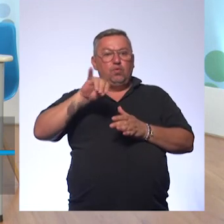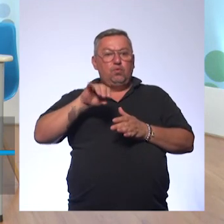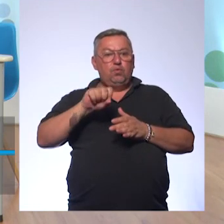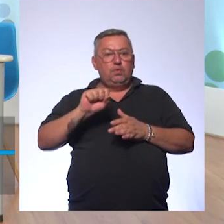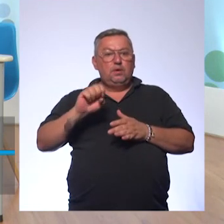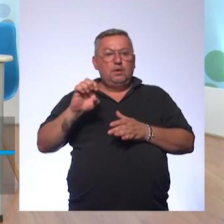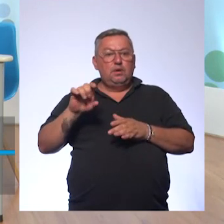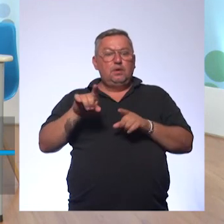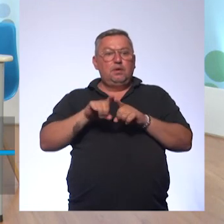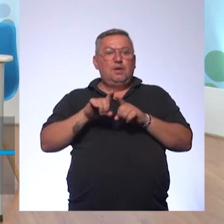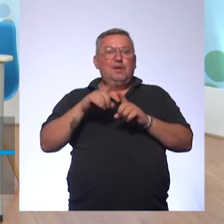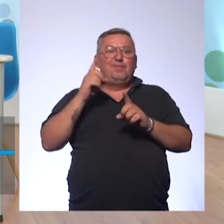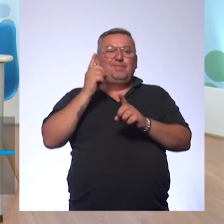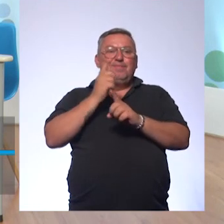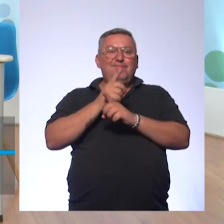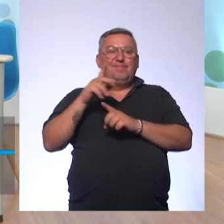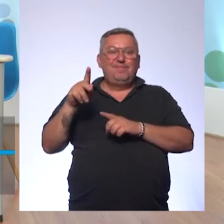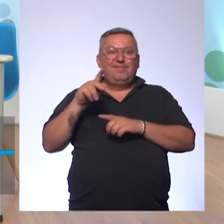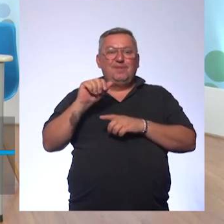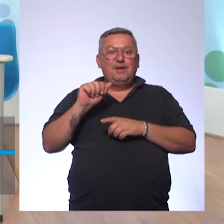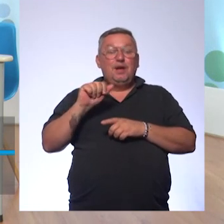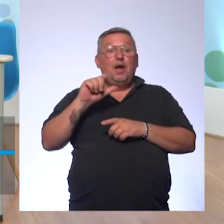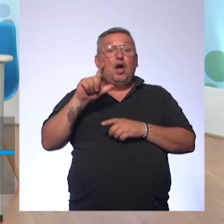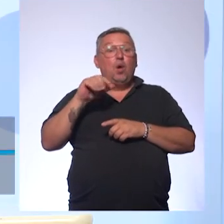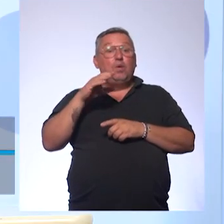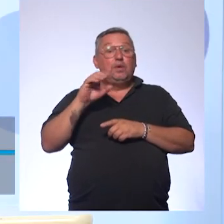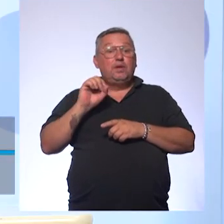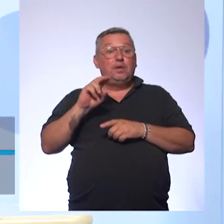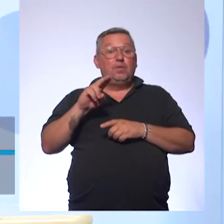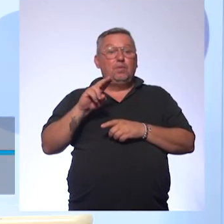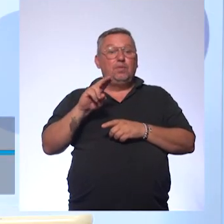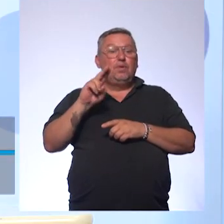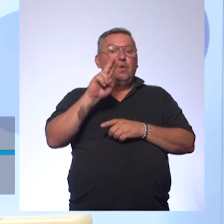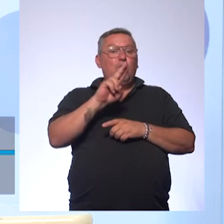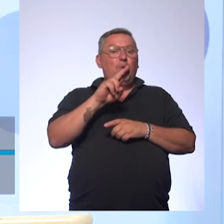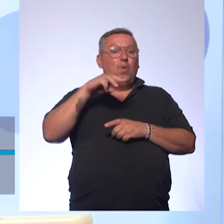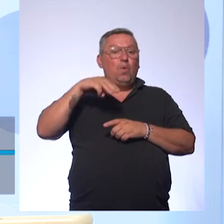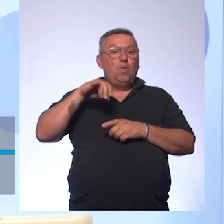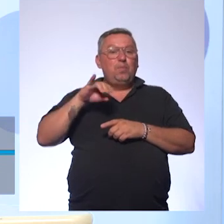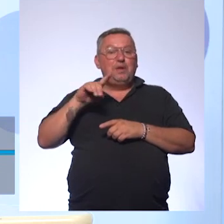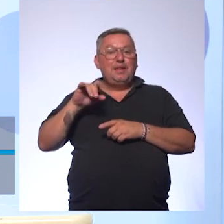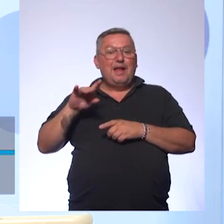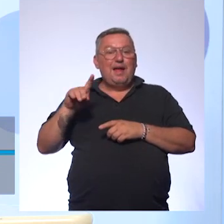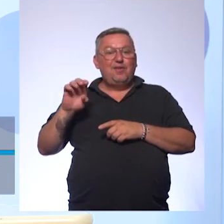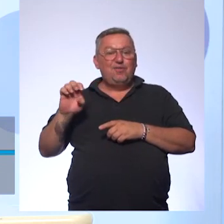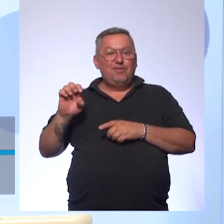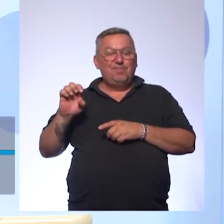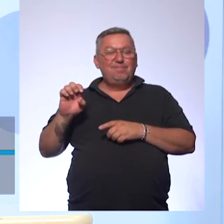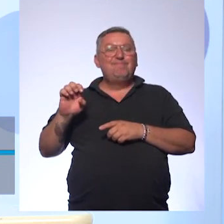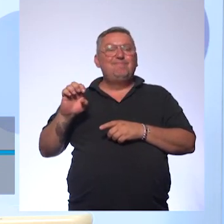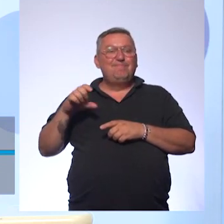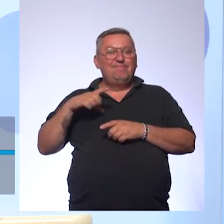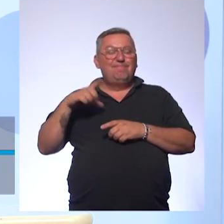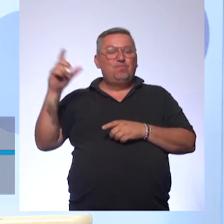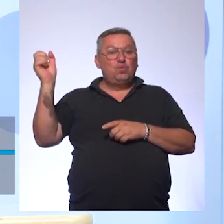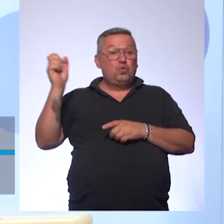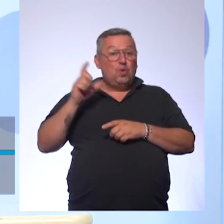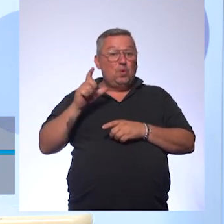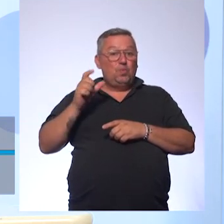certo. E os alunos prestando atenção, né? Estou sentindo falta de aluno aqui. Ô, professor Edjoel. Oi.